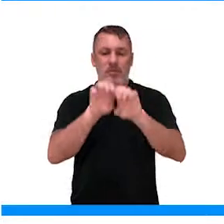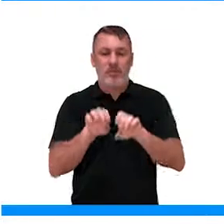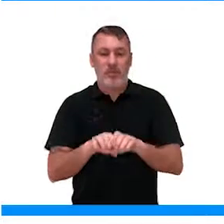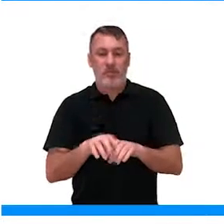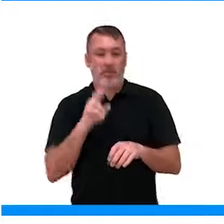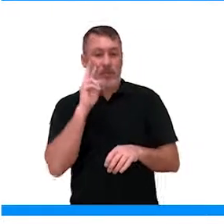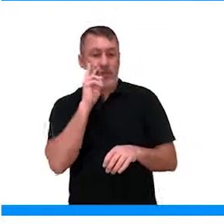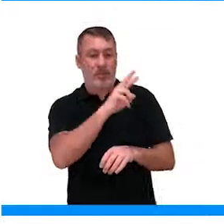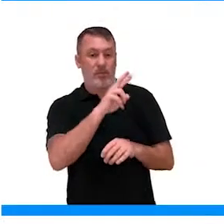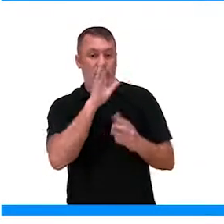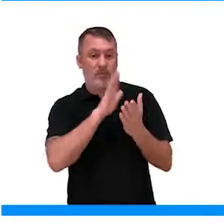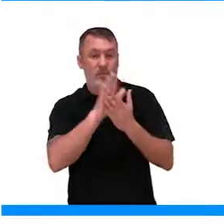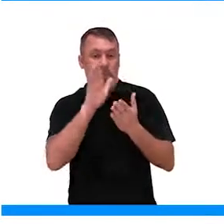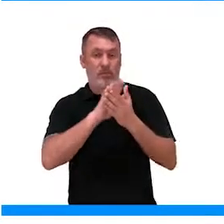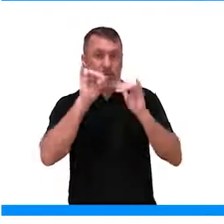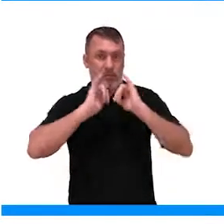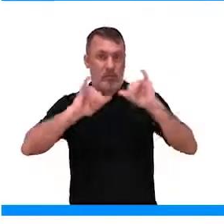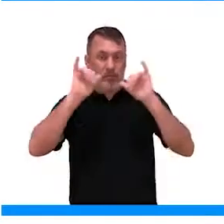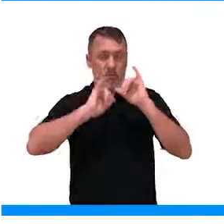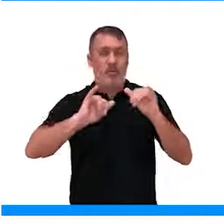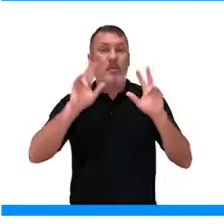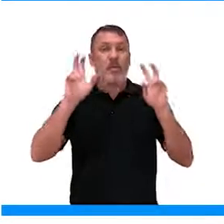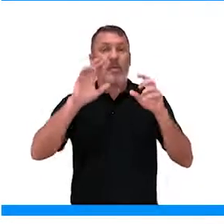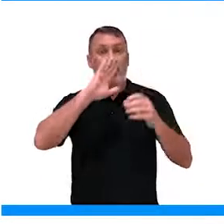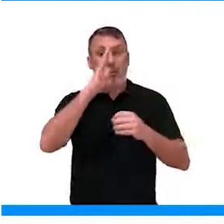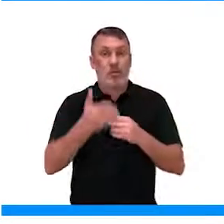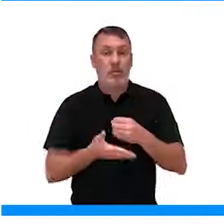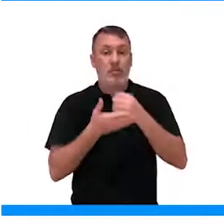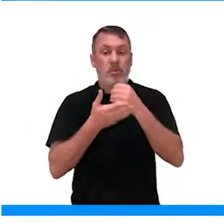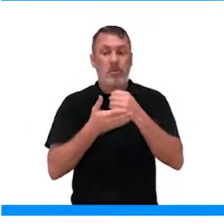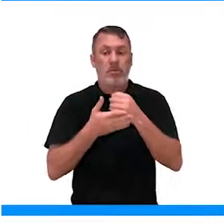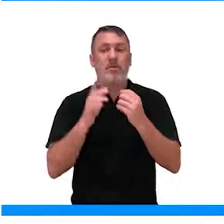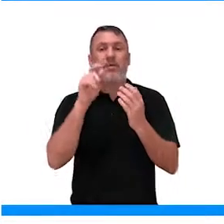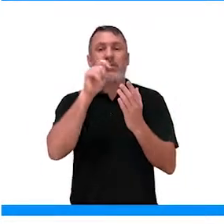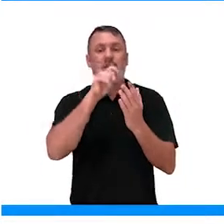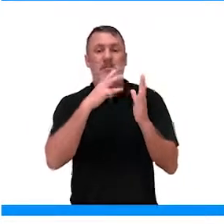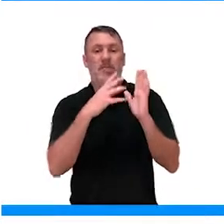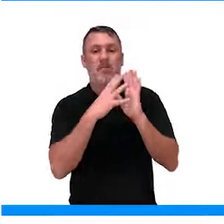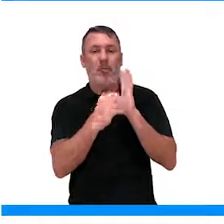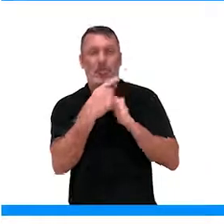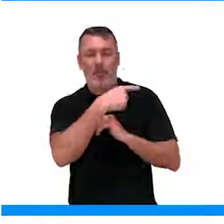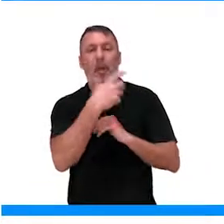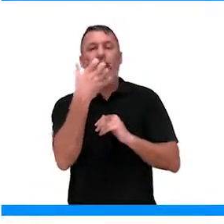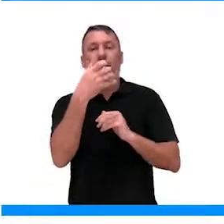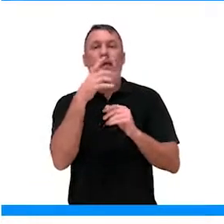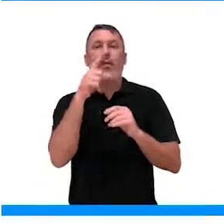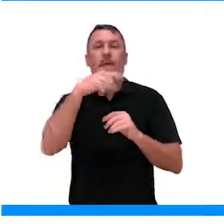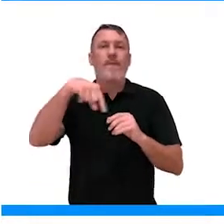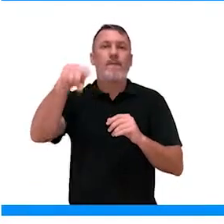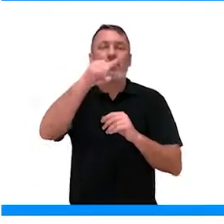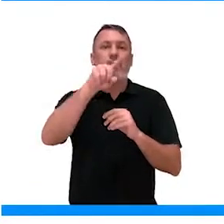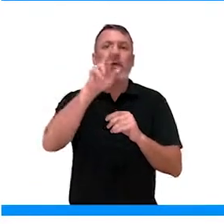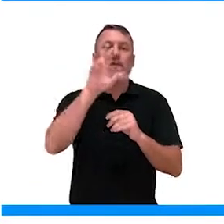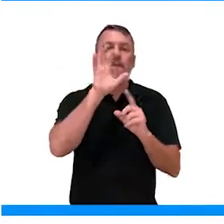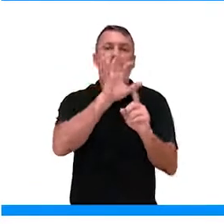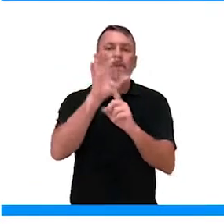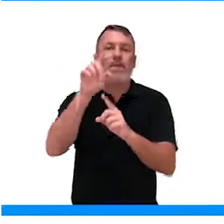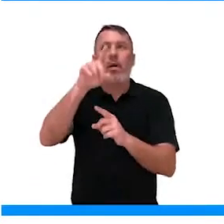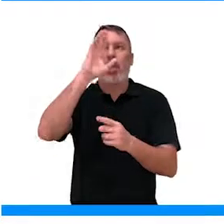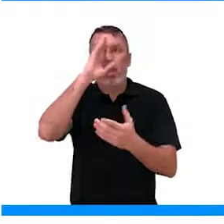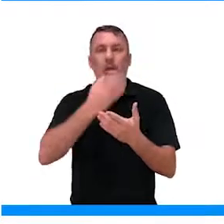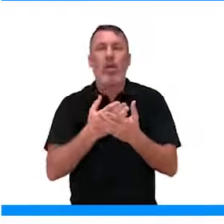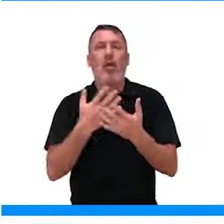publicitária, cujo tema é a sustentabilidade, o autor procura convencer o leitor a... Vamos voltar aqui só para vocês verem. Então, essa é a